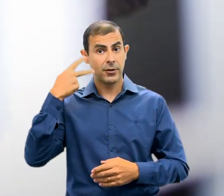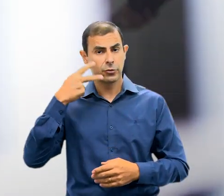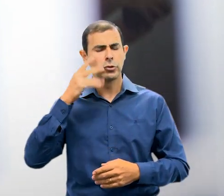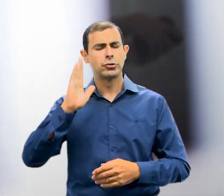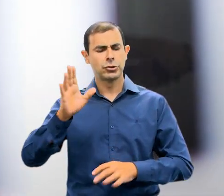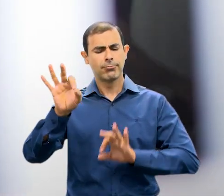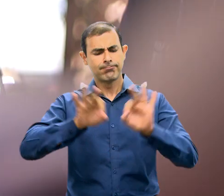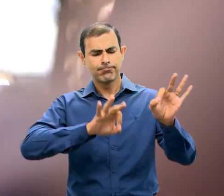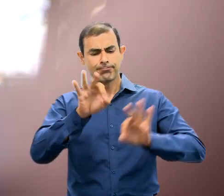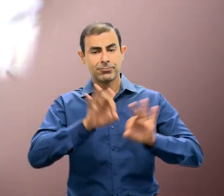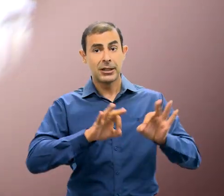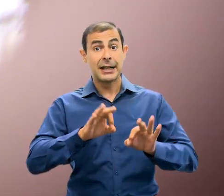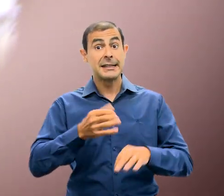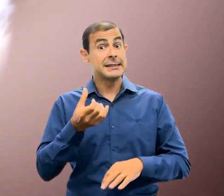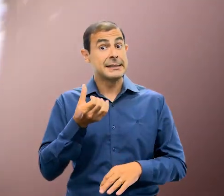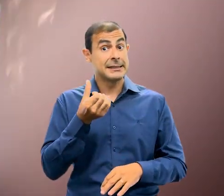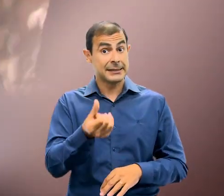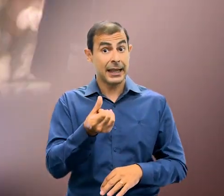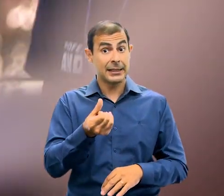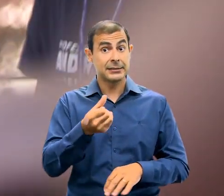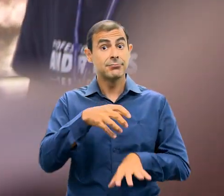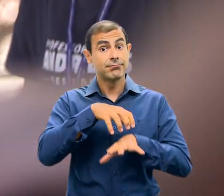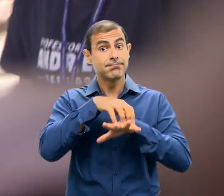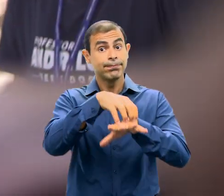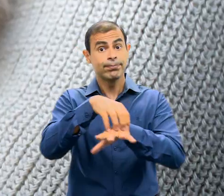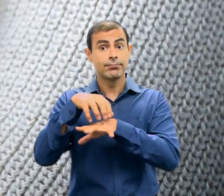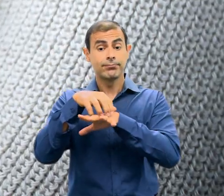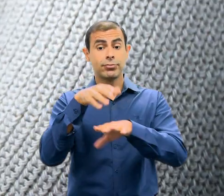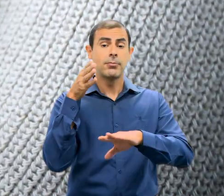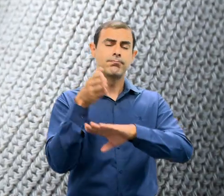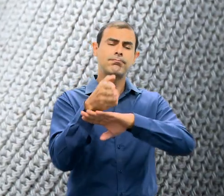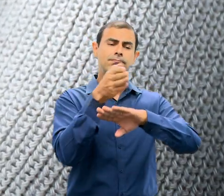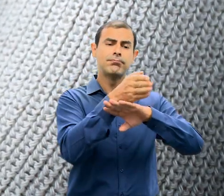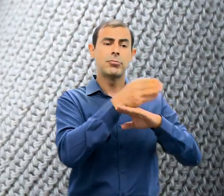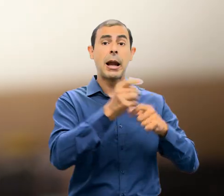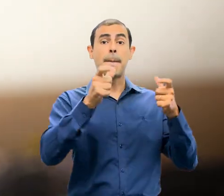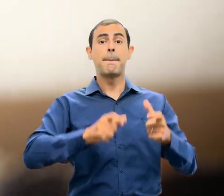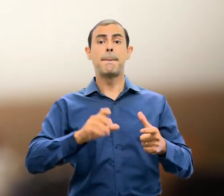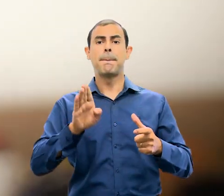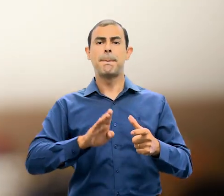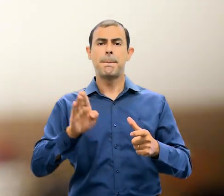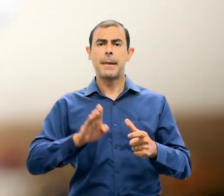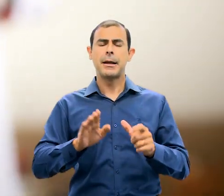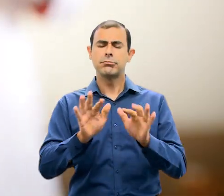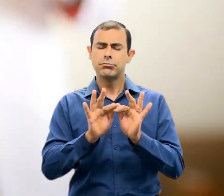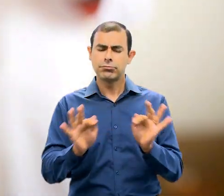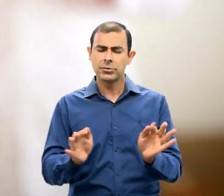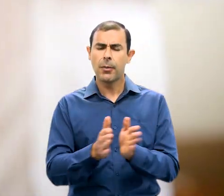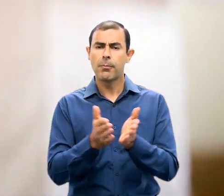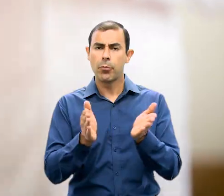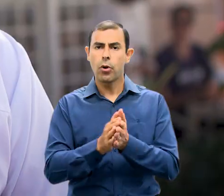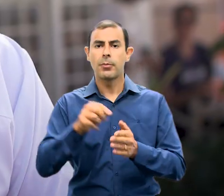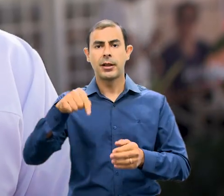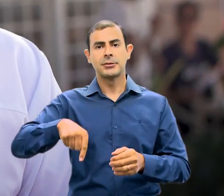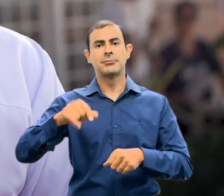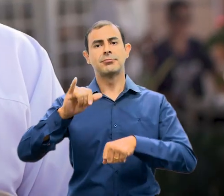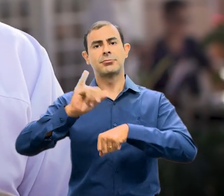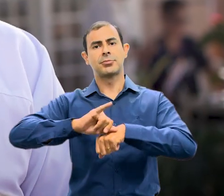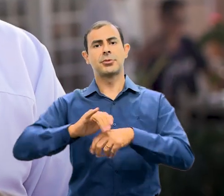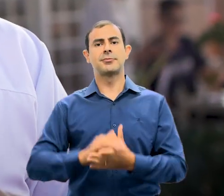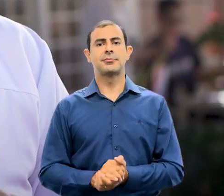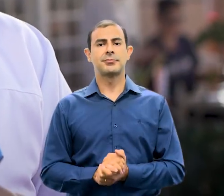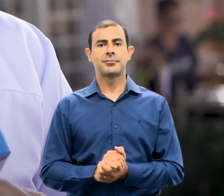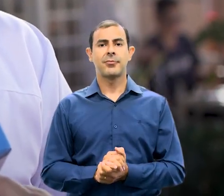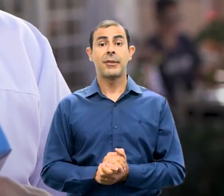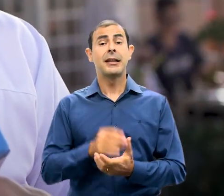parlamentar já realizou 6 edições da iniciativa para atender os animais de bairros carentes da capital. A gente sempre faz